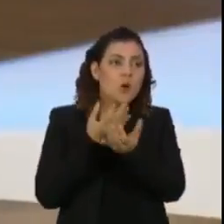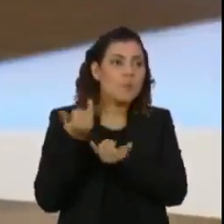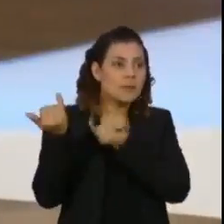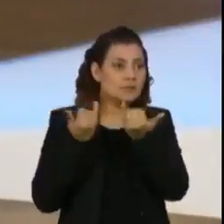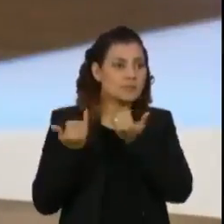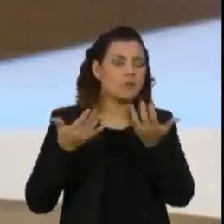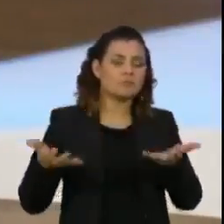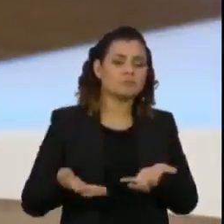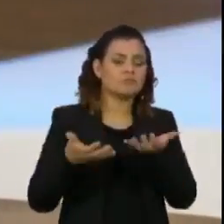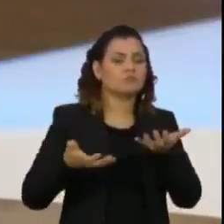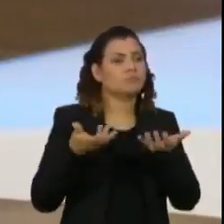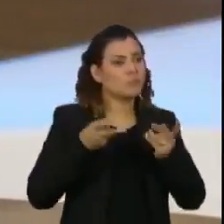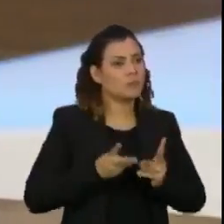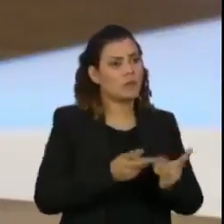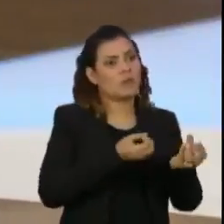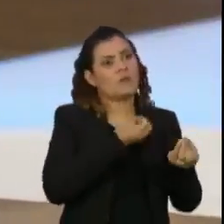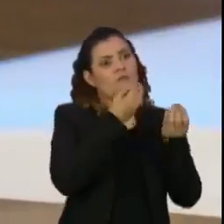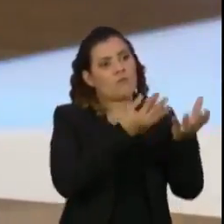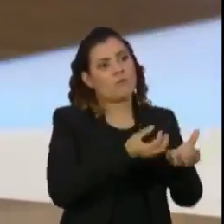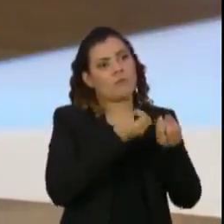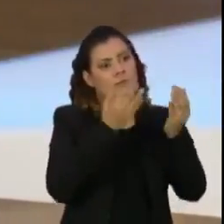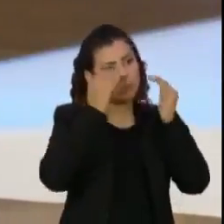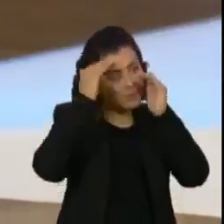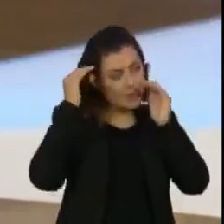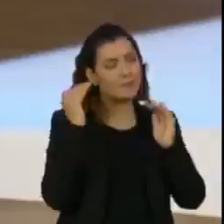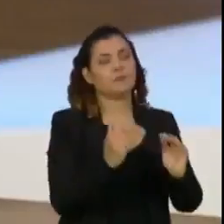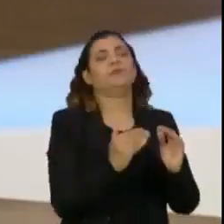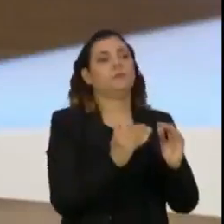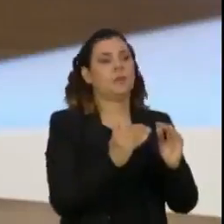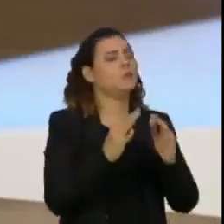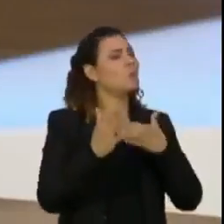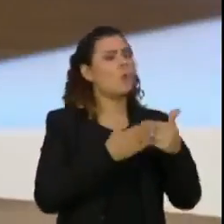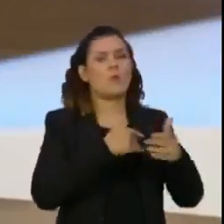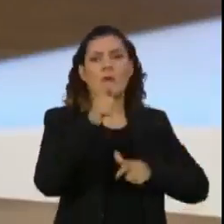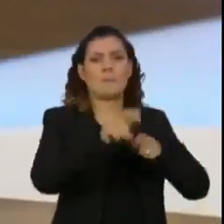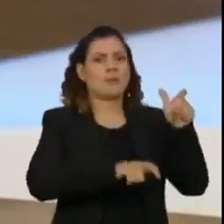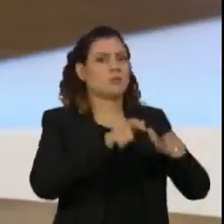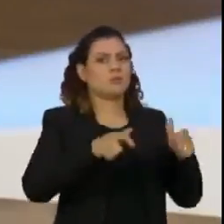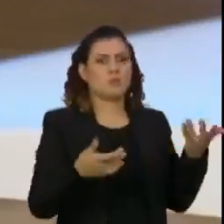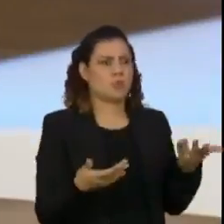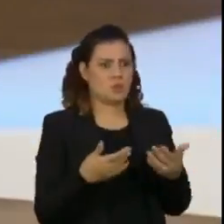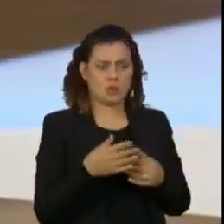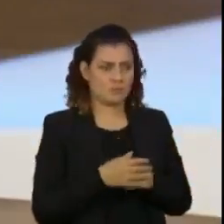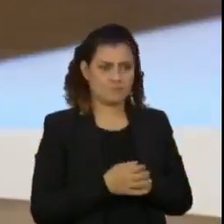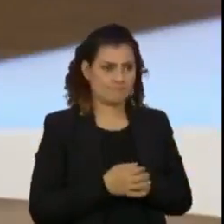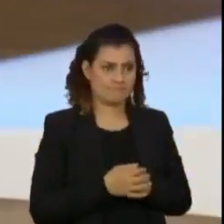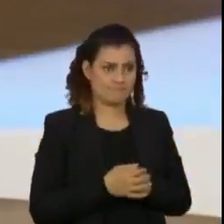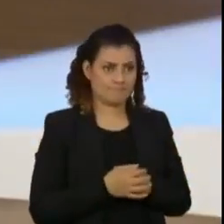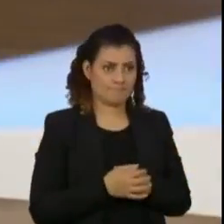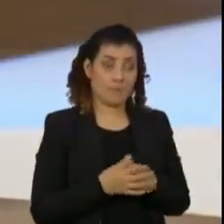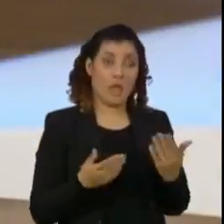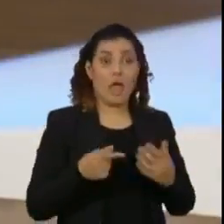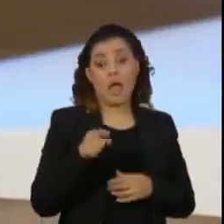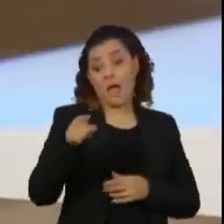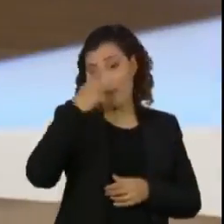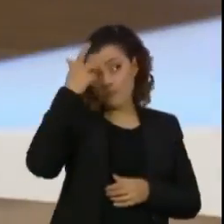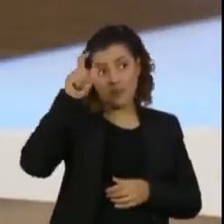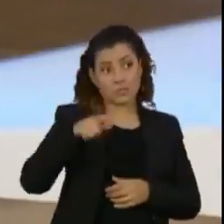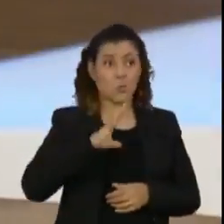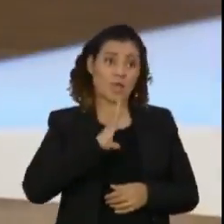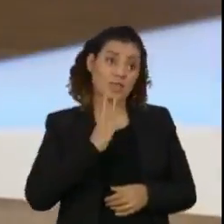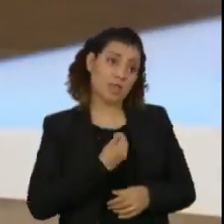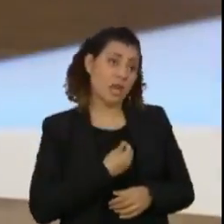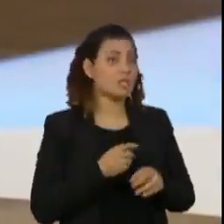o fortalecimento desse respeito a todas as pessoas. Não vai fazer diferença para mim se aquela pessoa